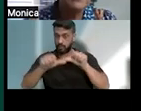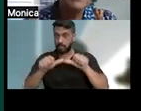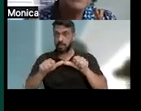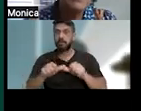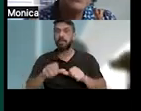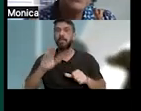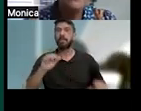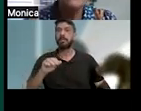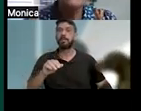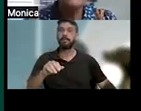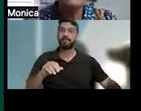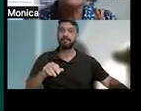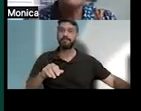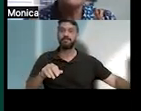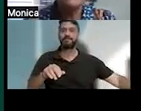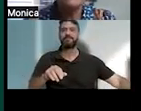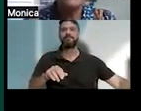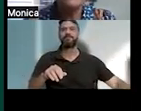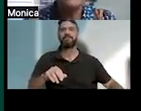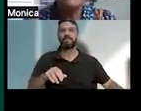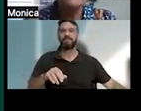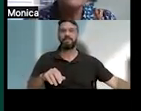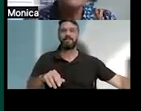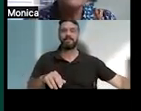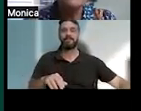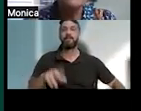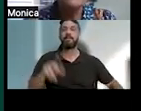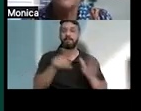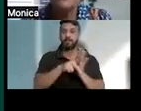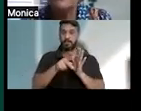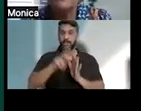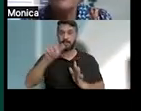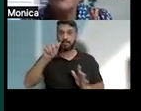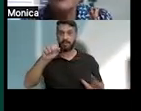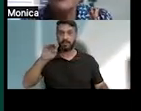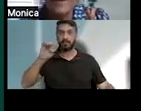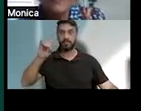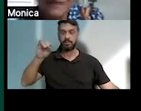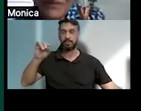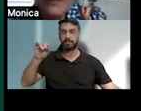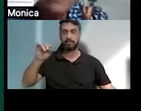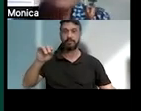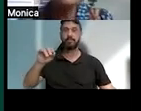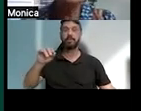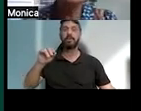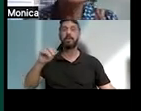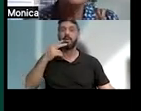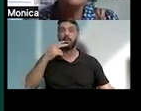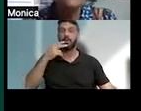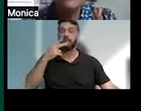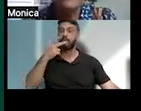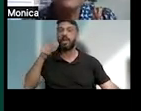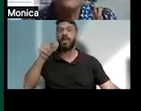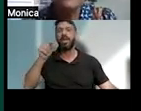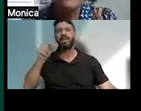esse plasmídio e depois deixa ser a bactéria e a gente brinca com arte e eles desenham